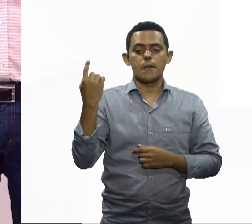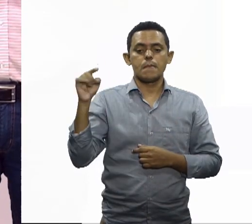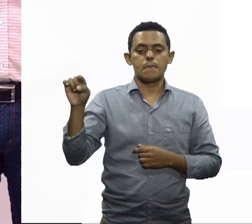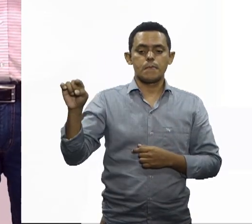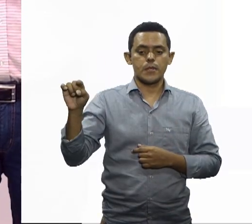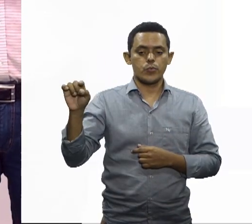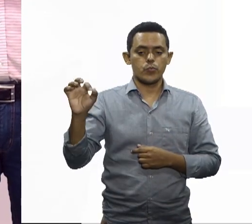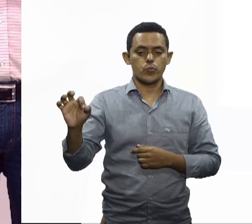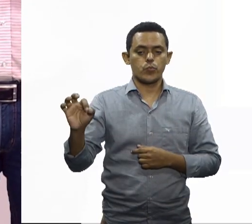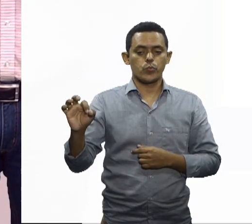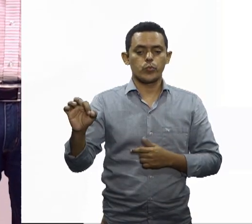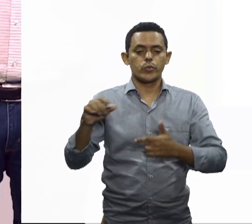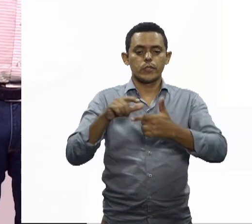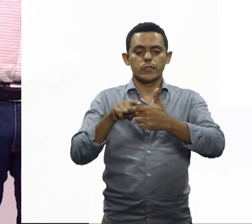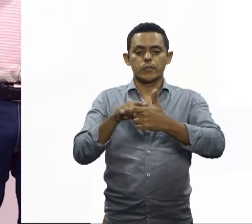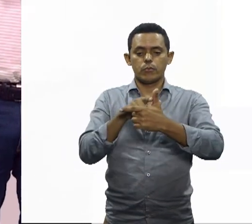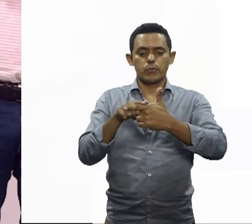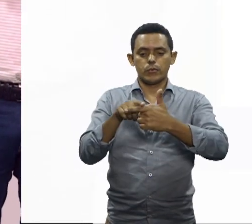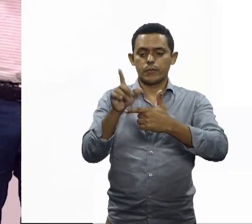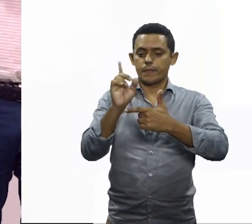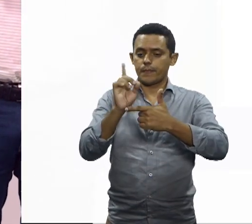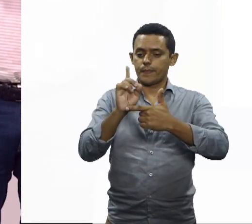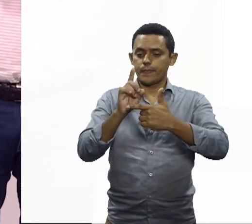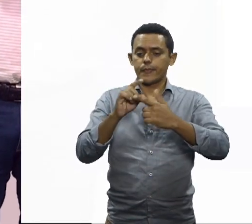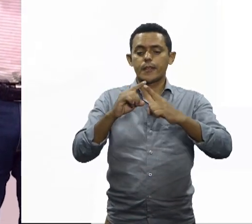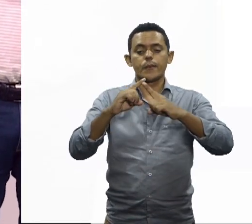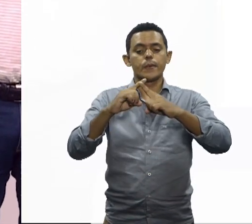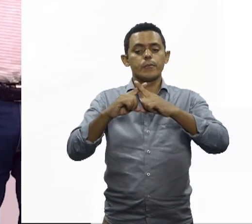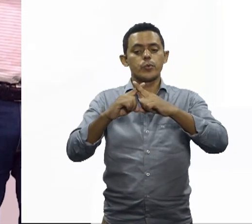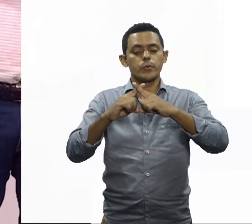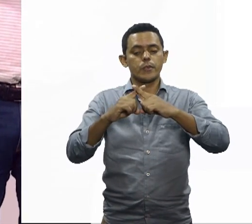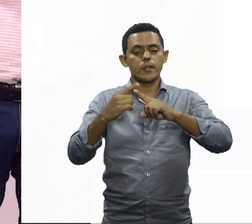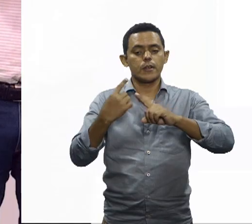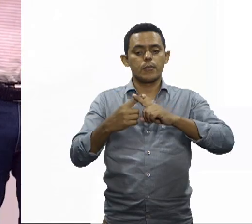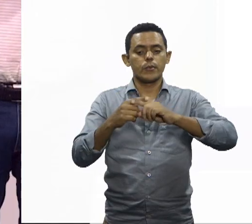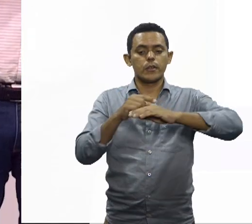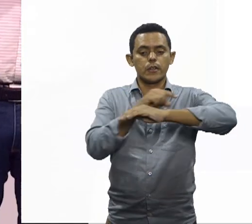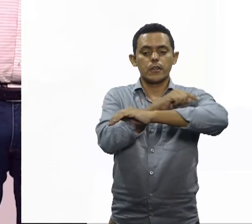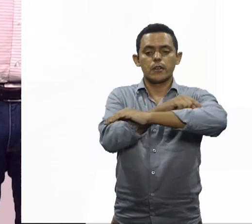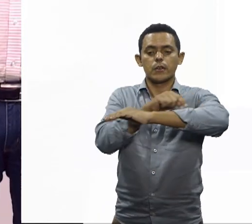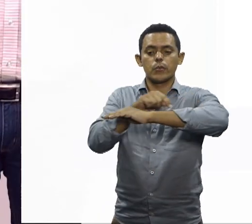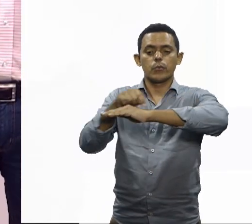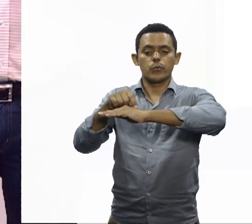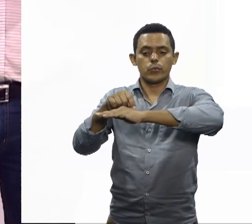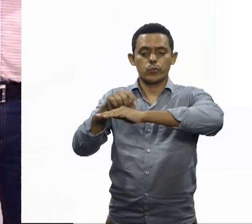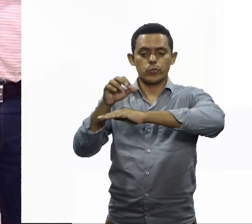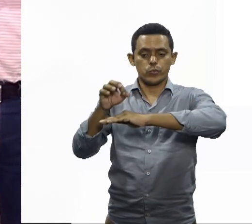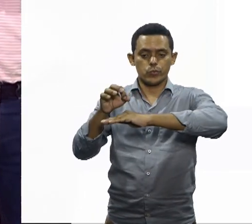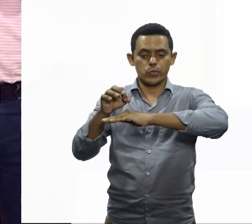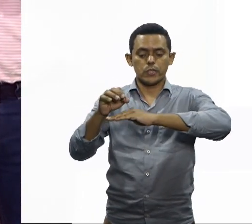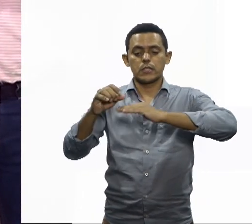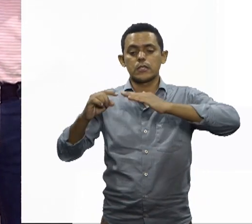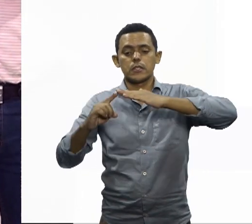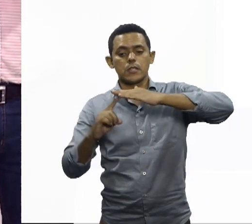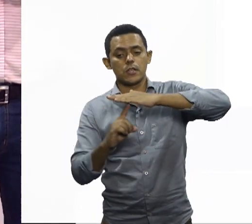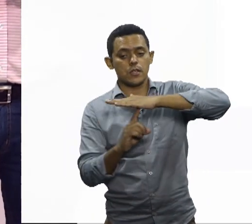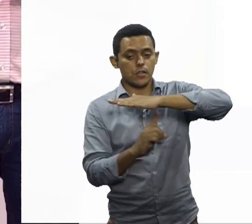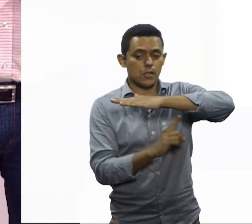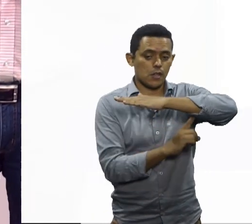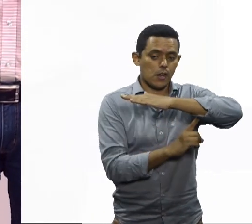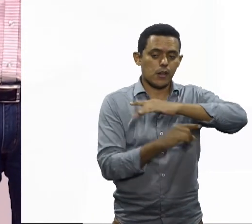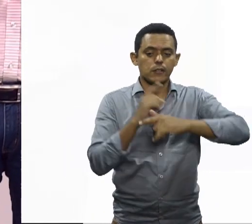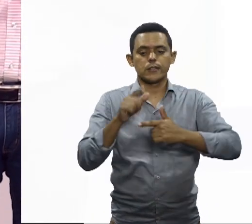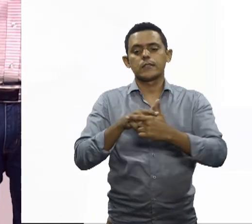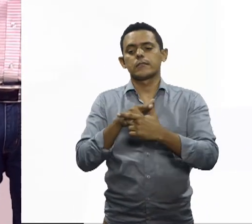que multiplicar. Se eu vier para a esquerda, eu tenho que dividir. Se você não quer multiplicar ou